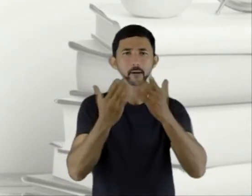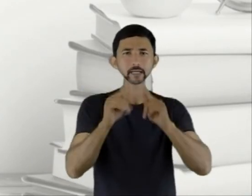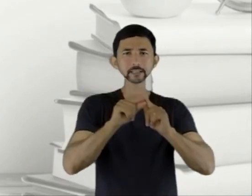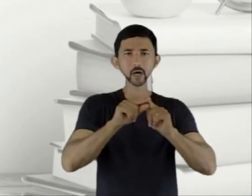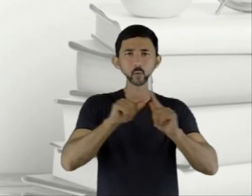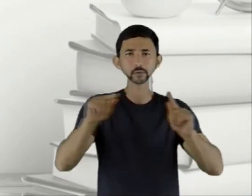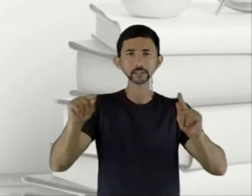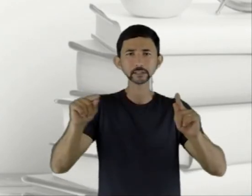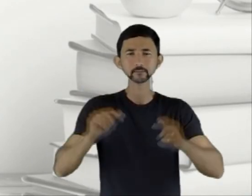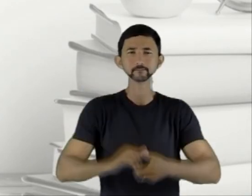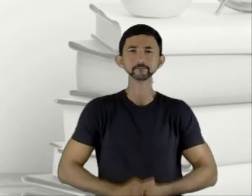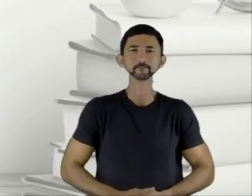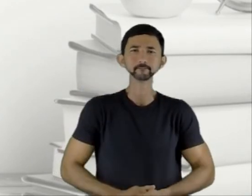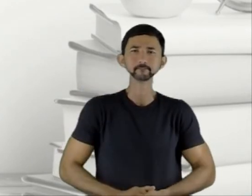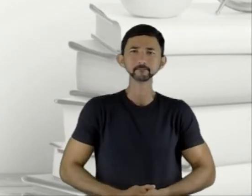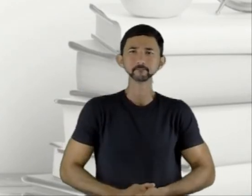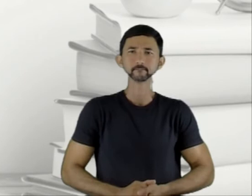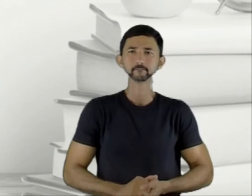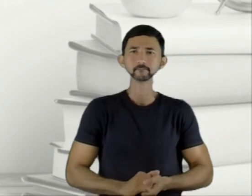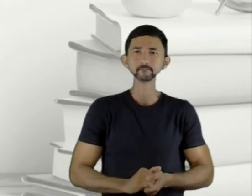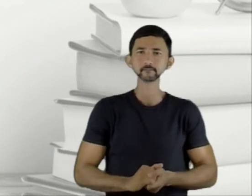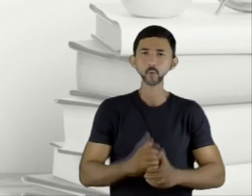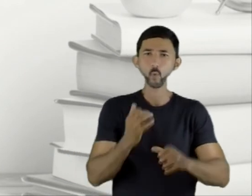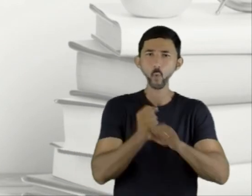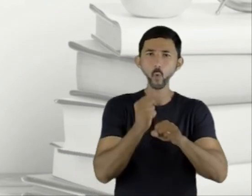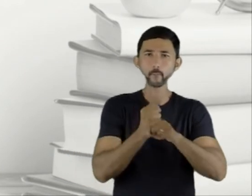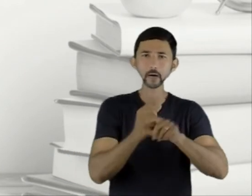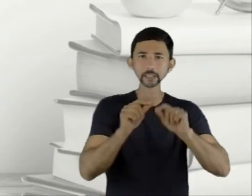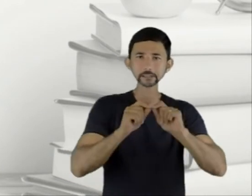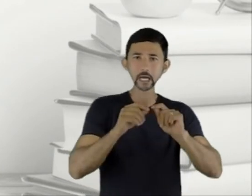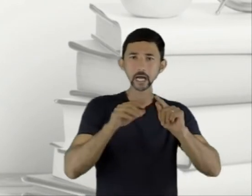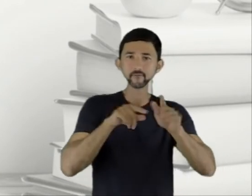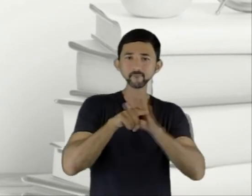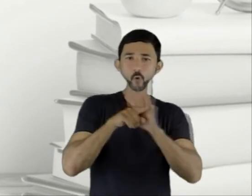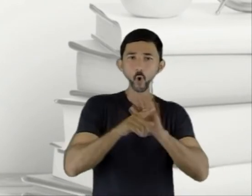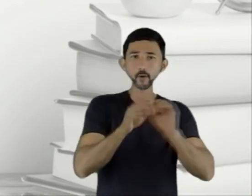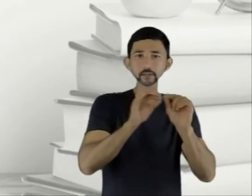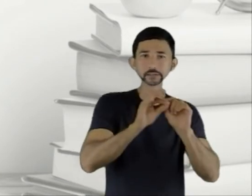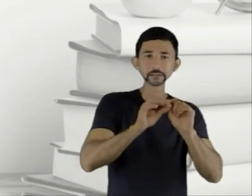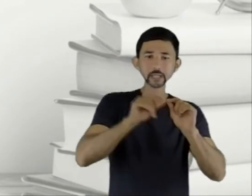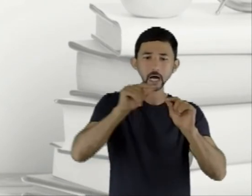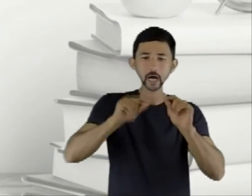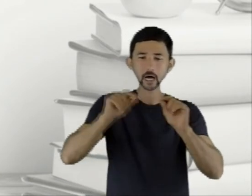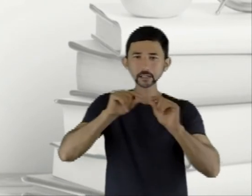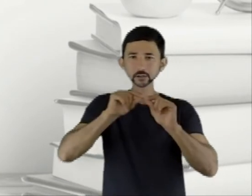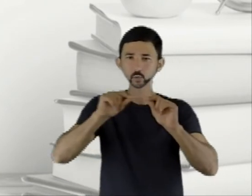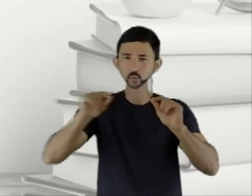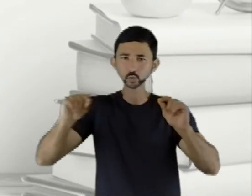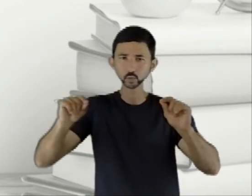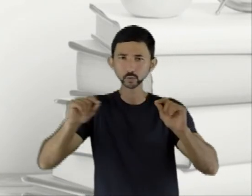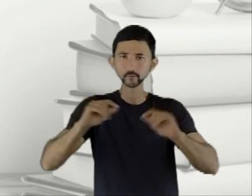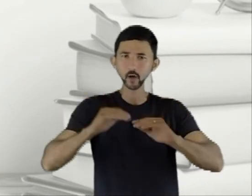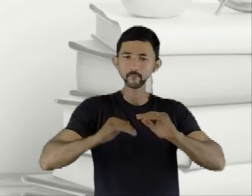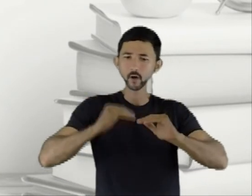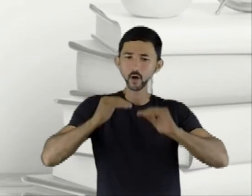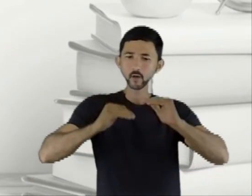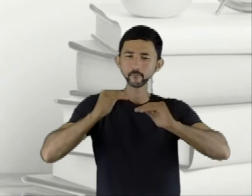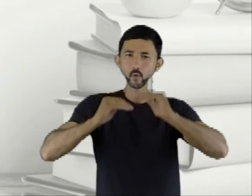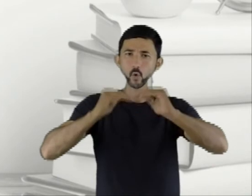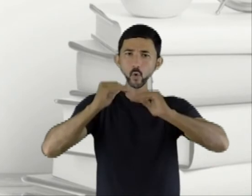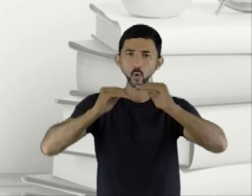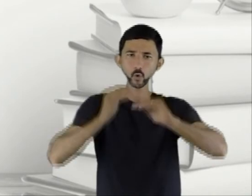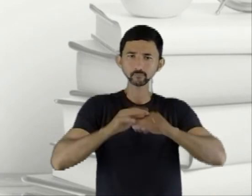linhas. Comparar dados lineares ao longo do tempo, ou seja, mostra a evolução de uma ou